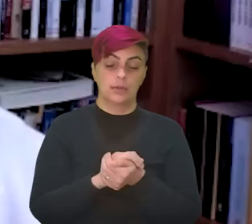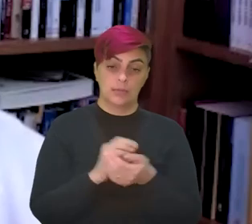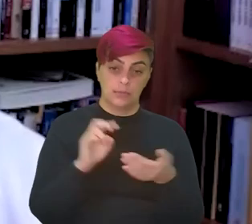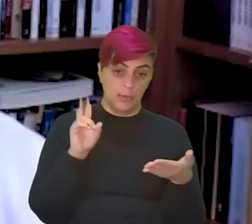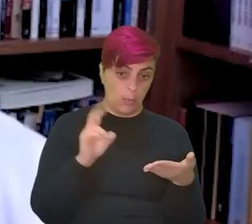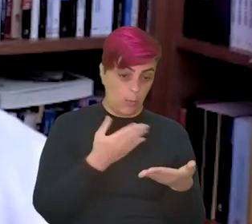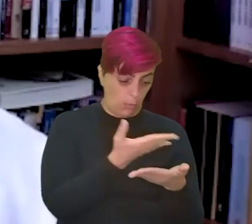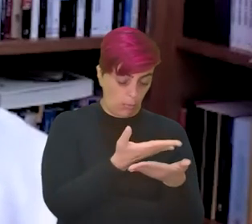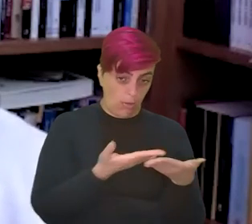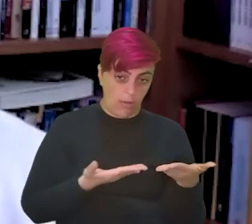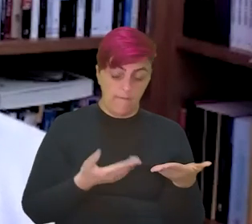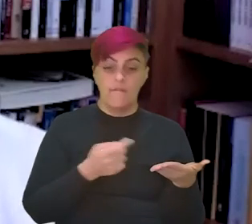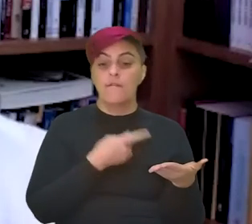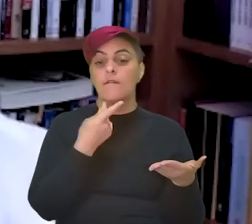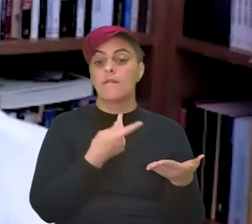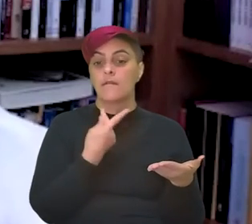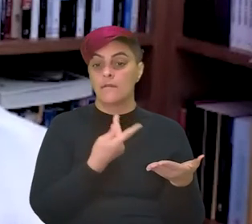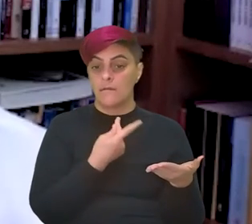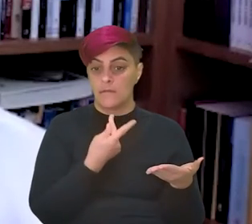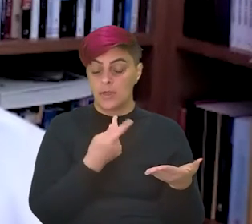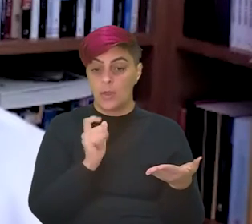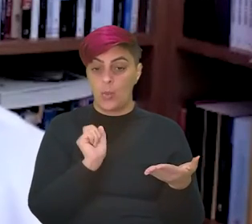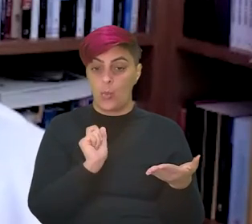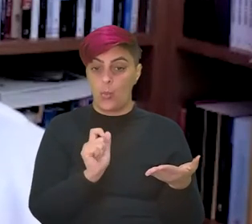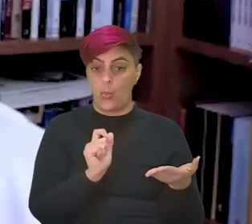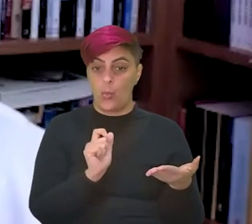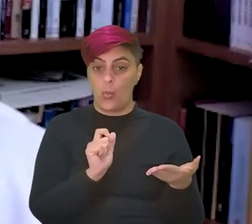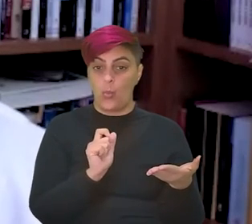o comentário é que